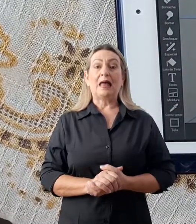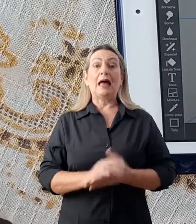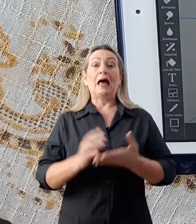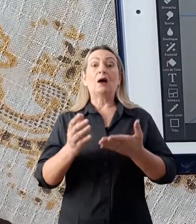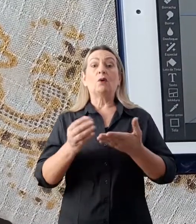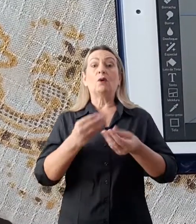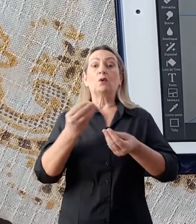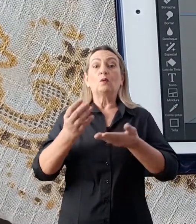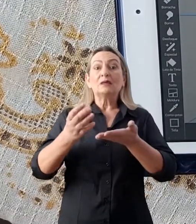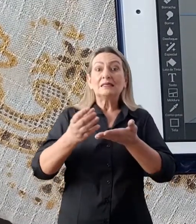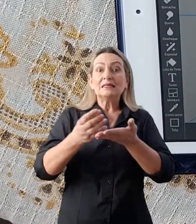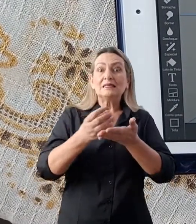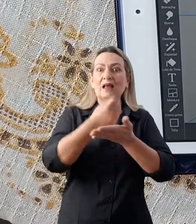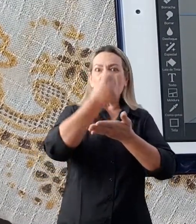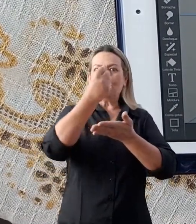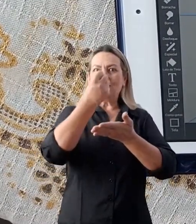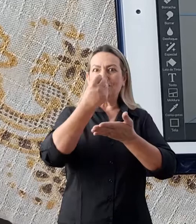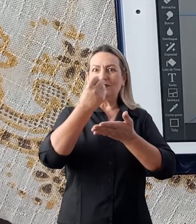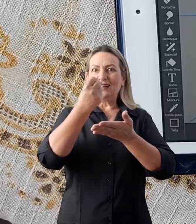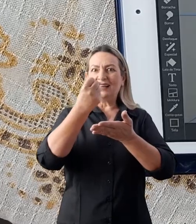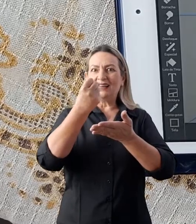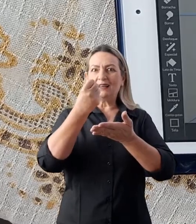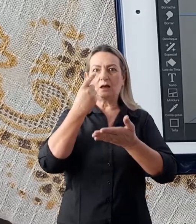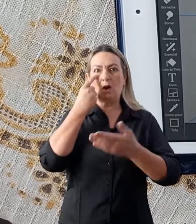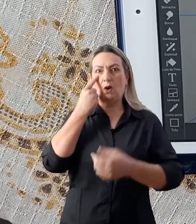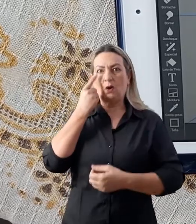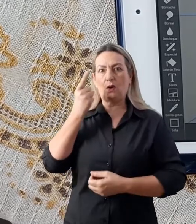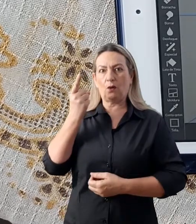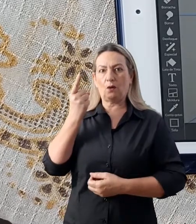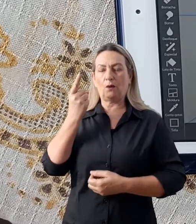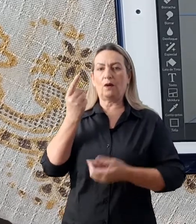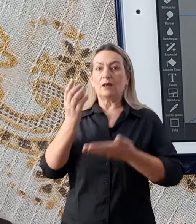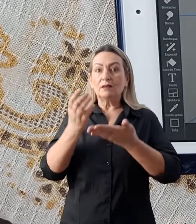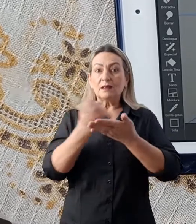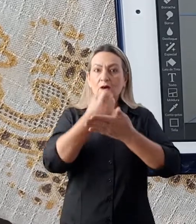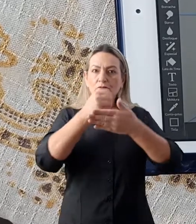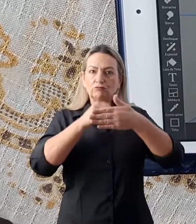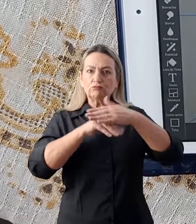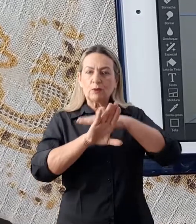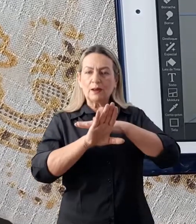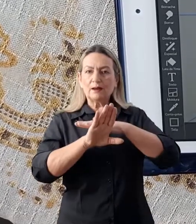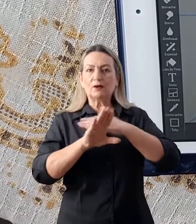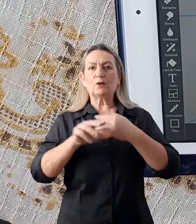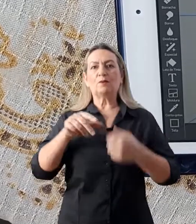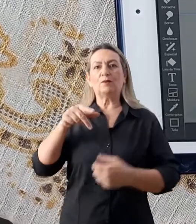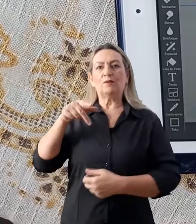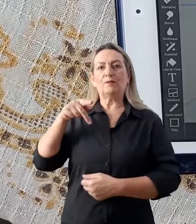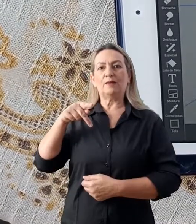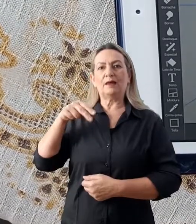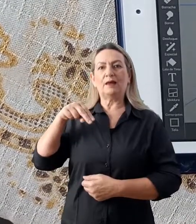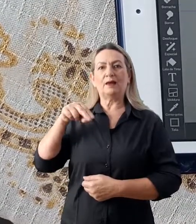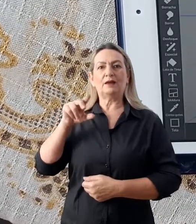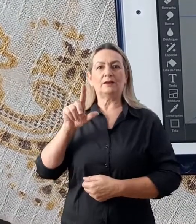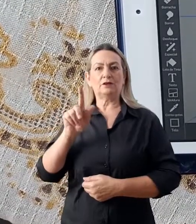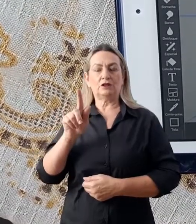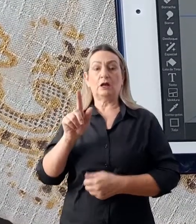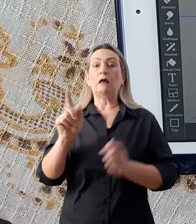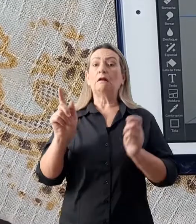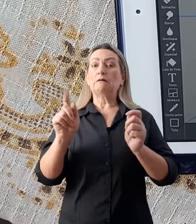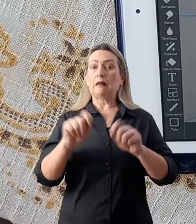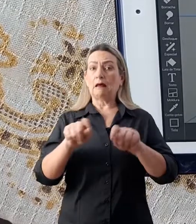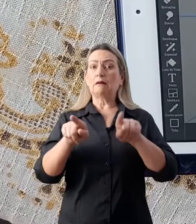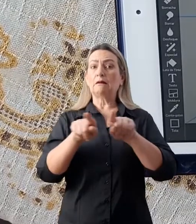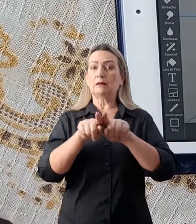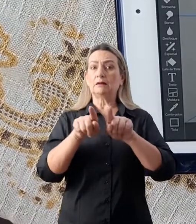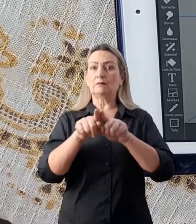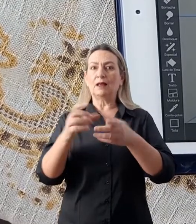Agora, para salvar a mandala, a gente vem aqui, guardar como PNG. Também tem como você guardar